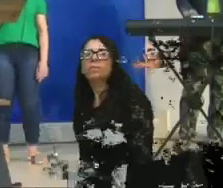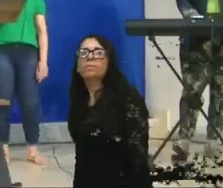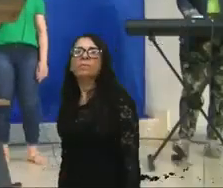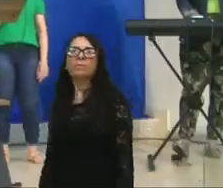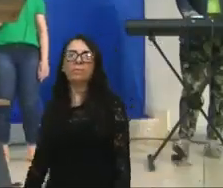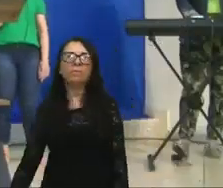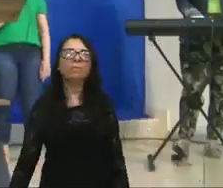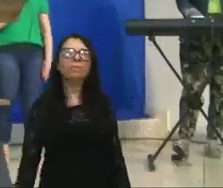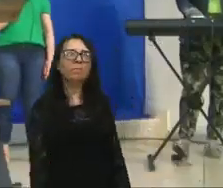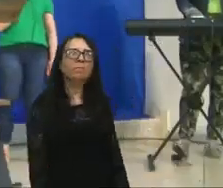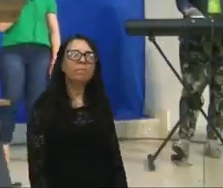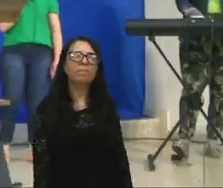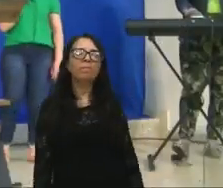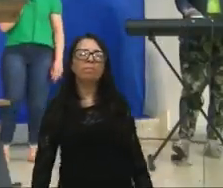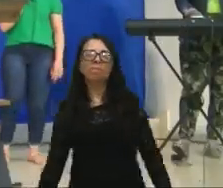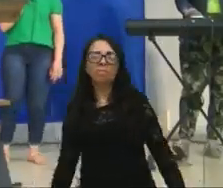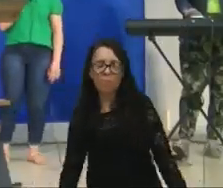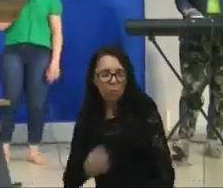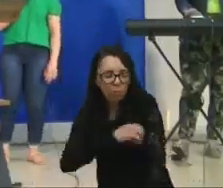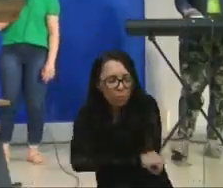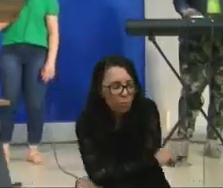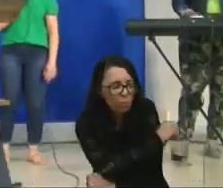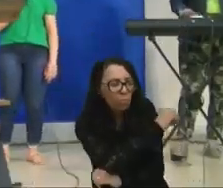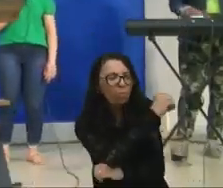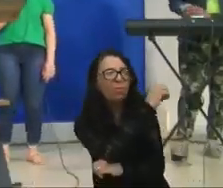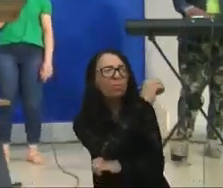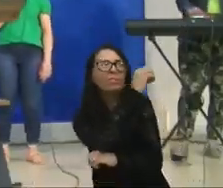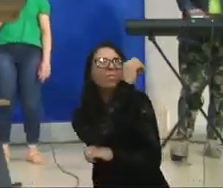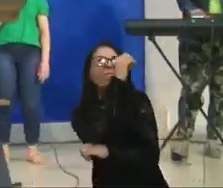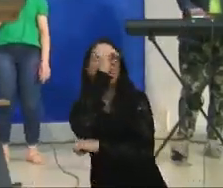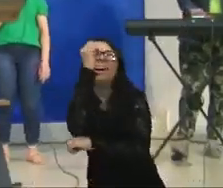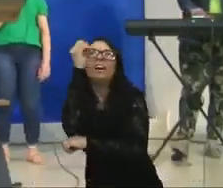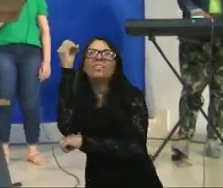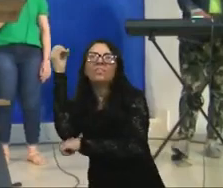Cedo de manhã,